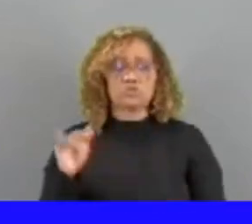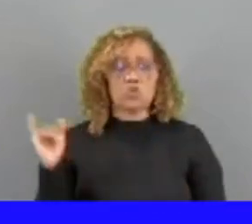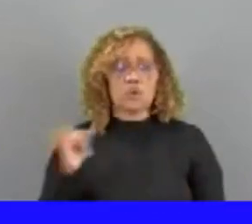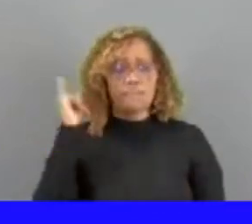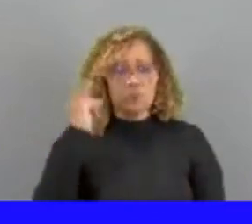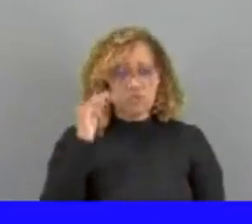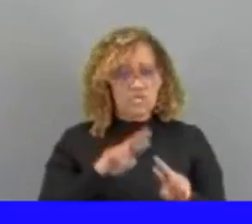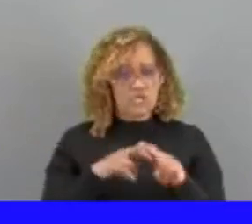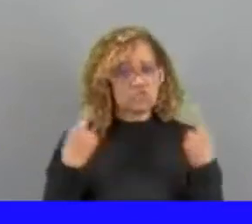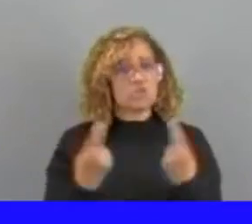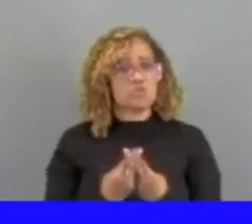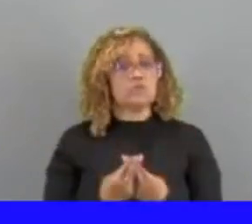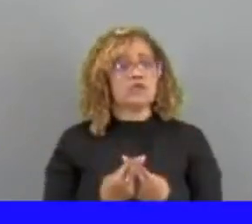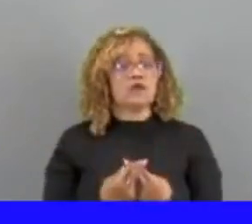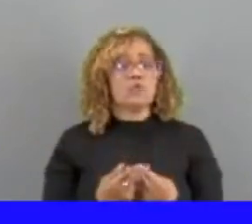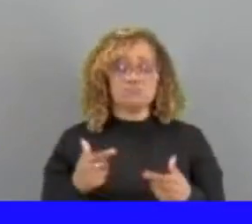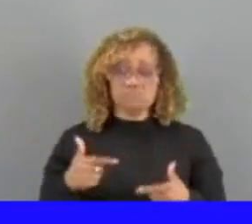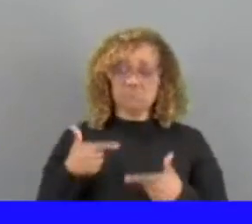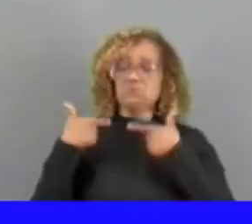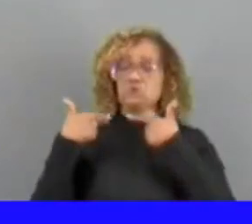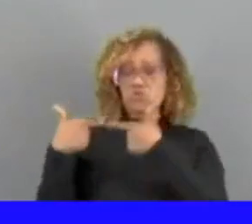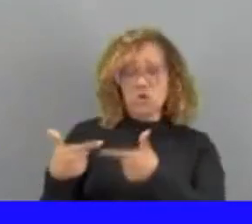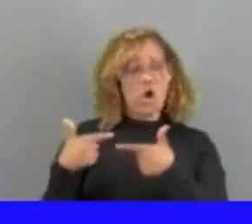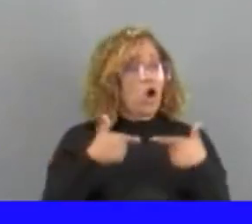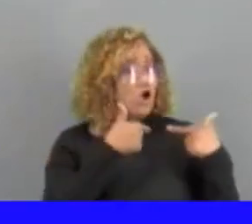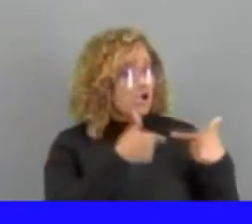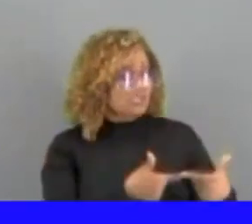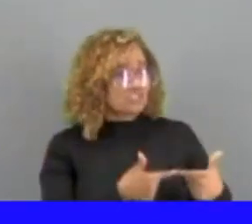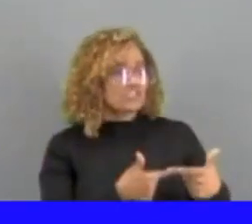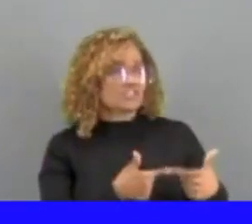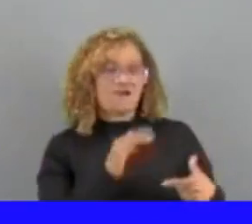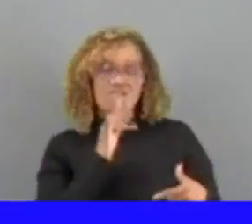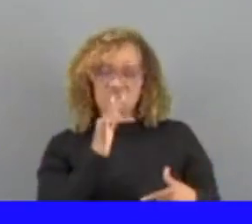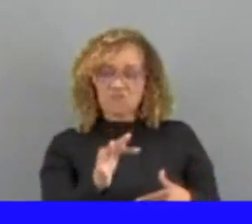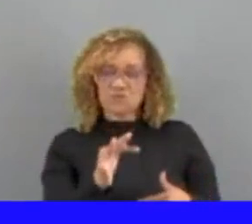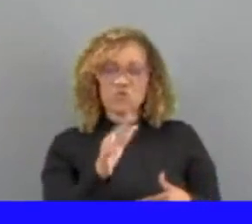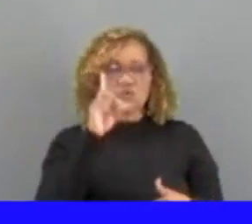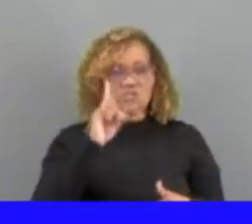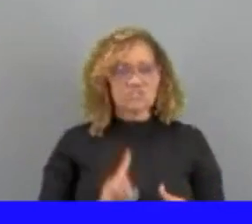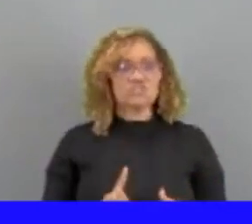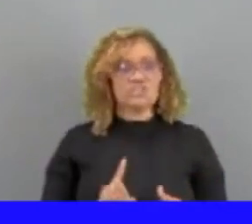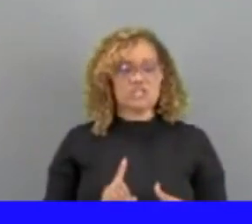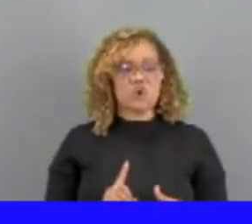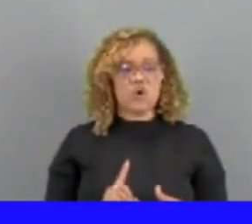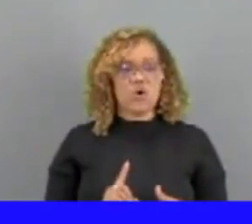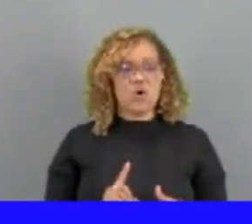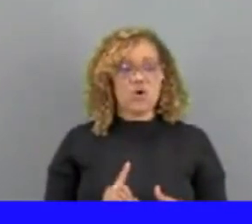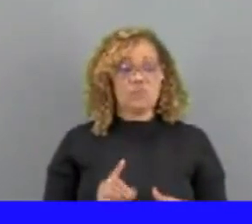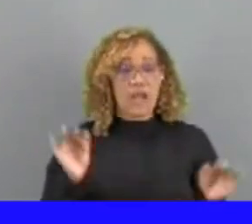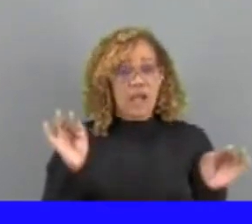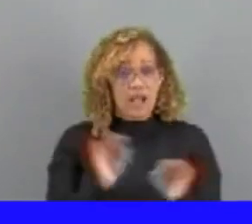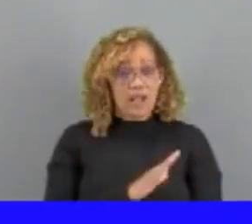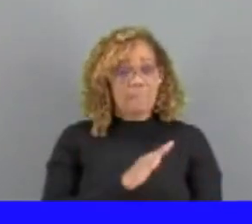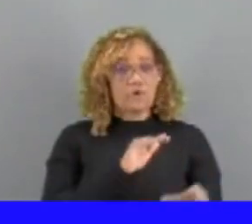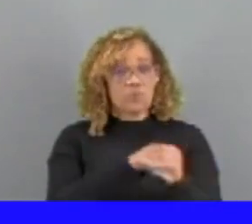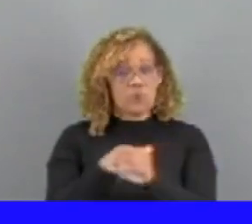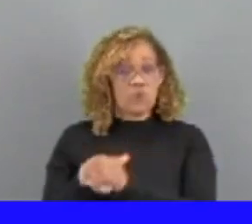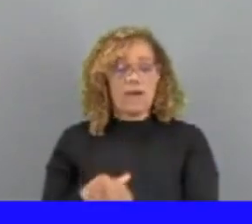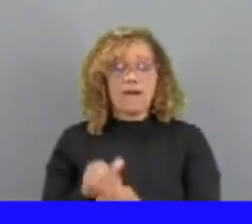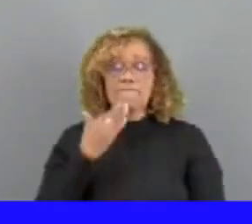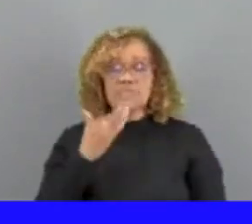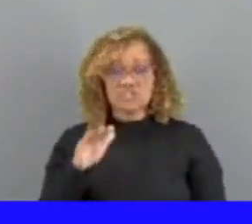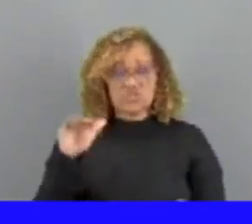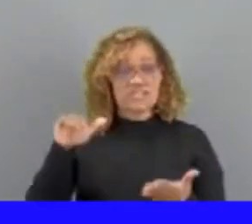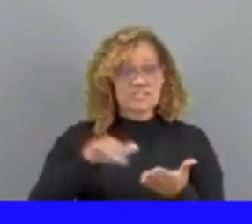Damos sorte aí, sorte aos futuros diretores do Banco Central. Então, encerramos a votação. Eu solicito à secretaria